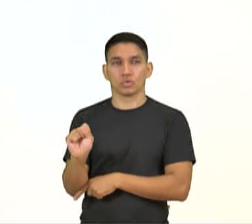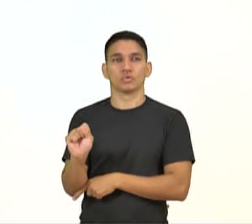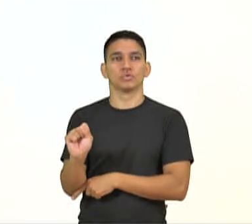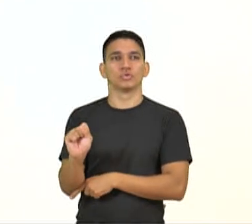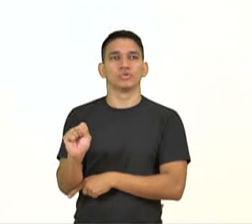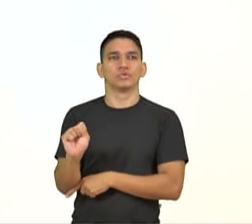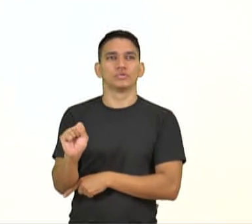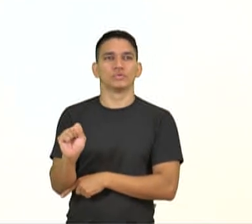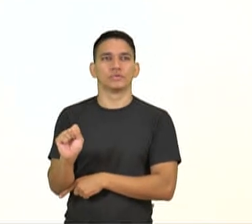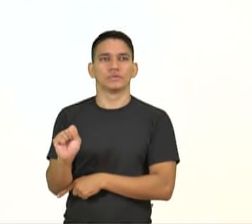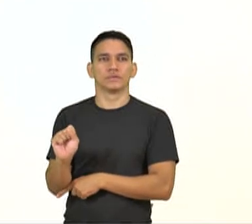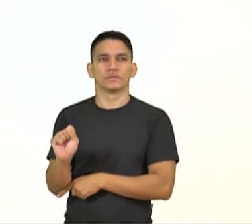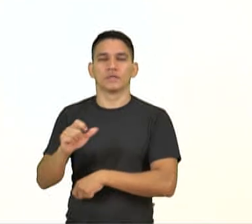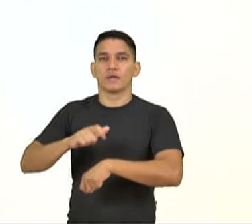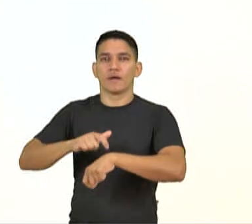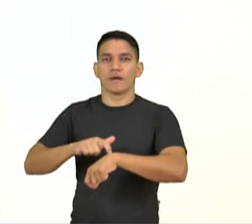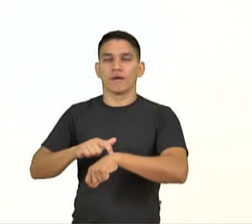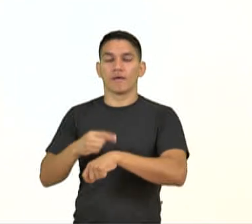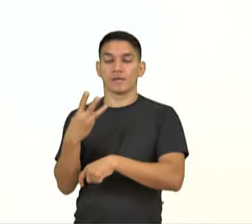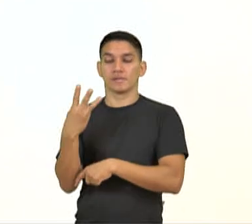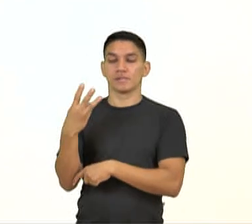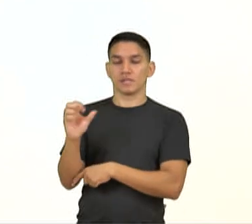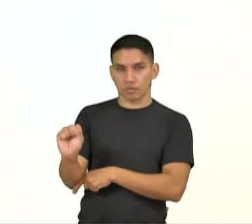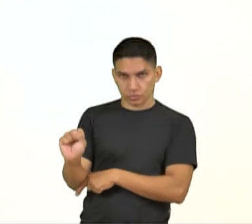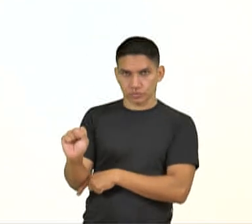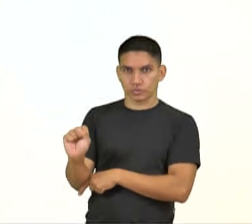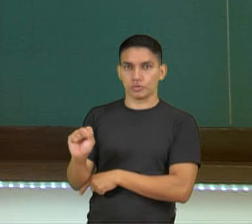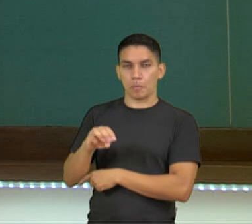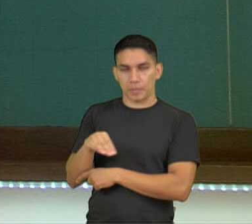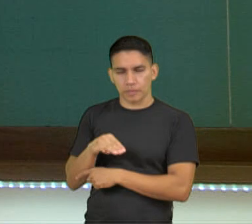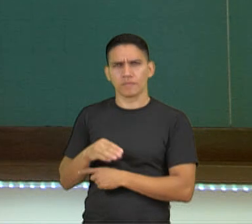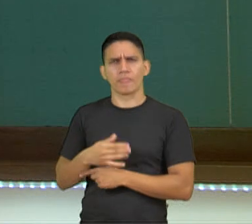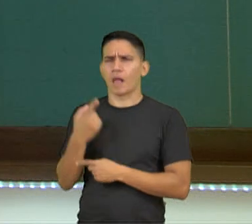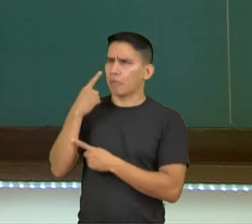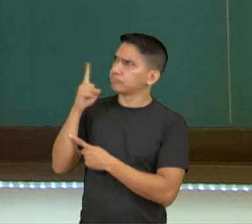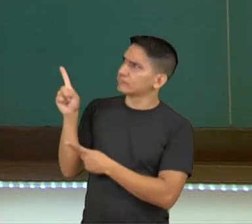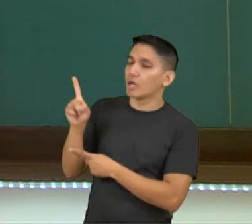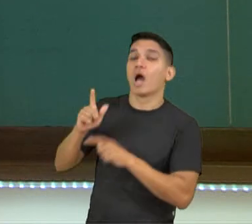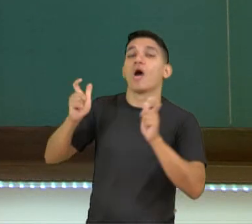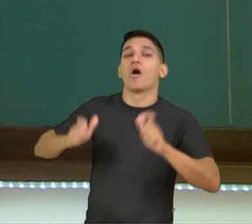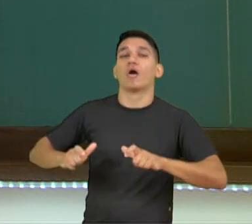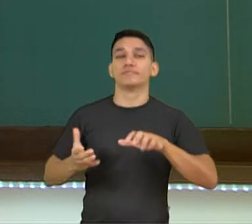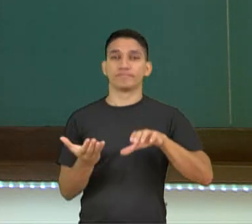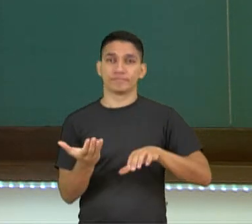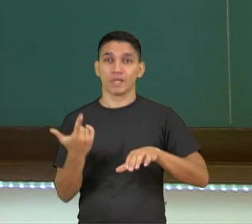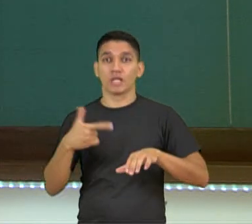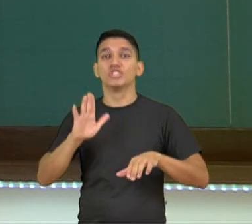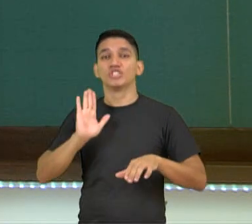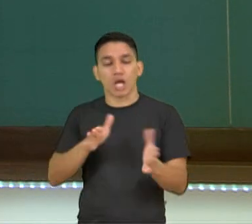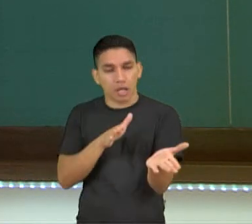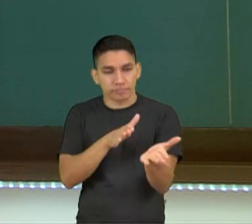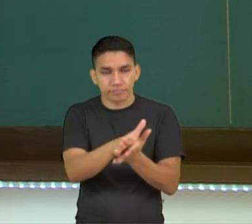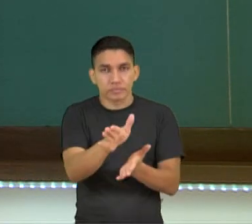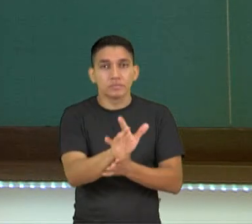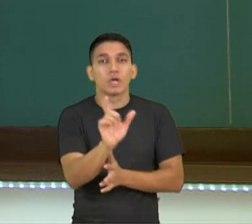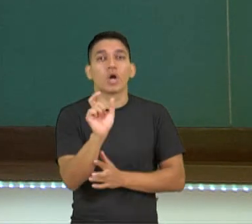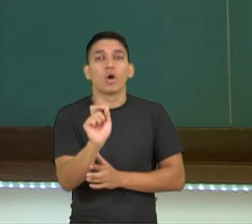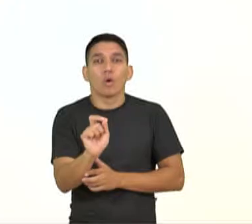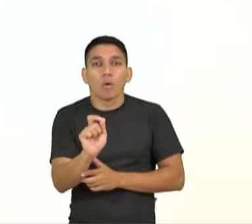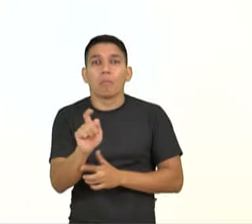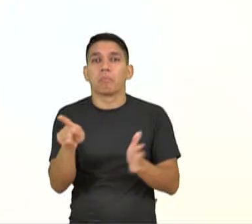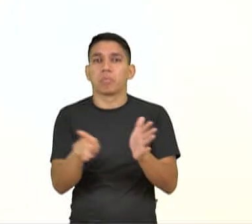Brasília. Veja que quando aparece o horário aqui, a gente já tem essa ideia de que o texto foi publicado